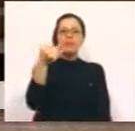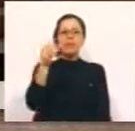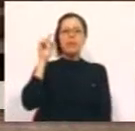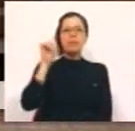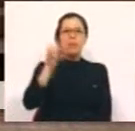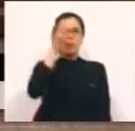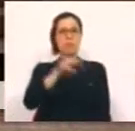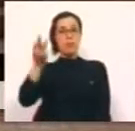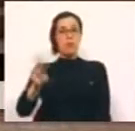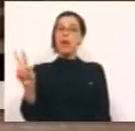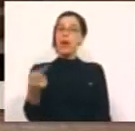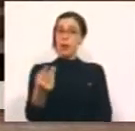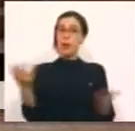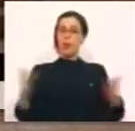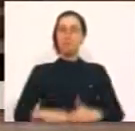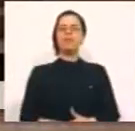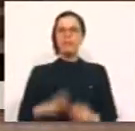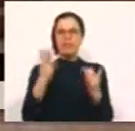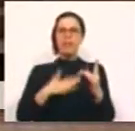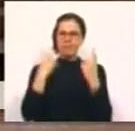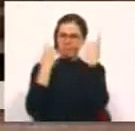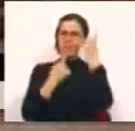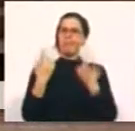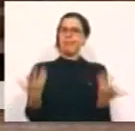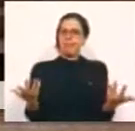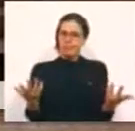mil milhões de euros. Dá que pensar.